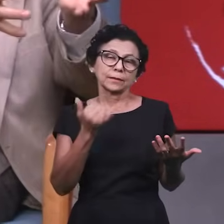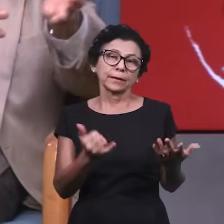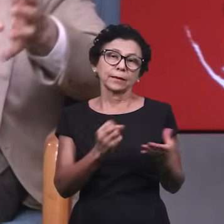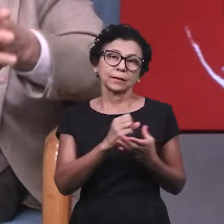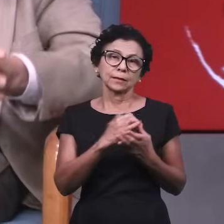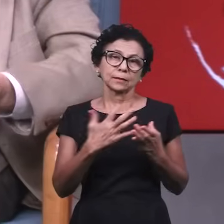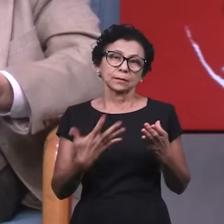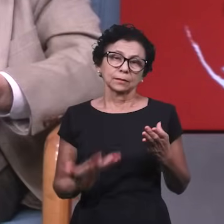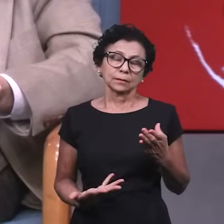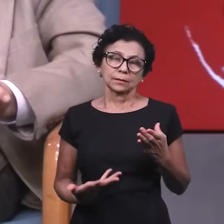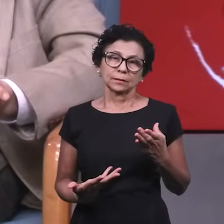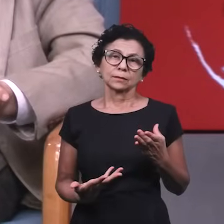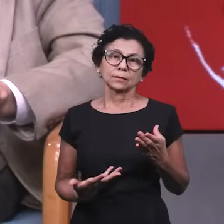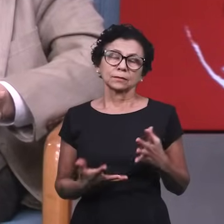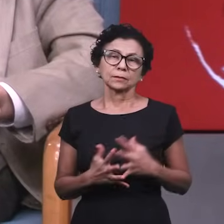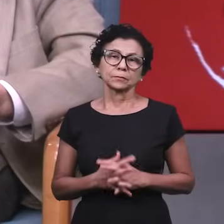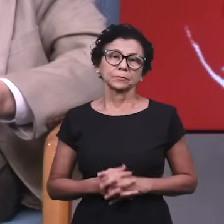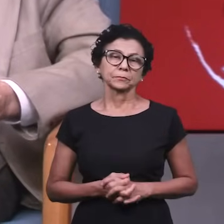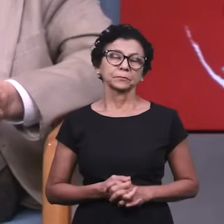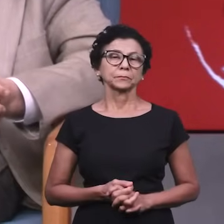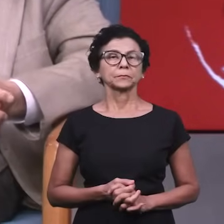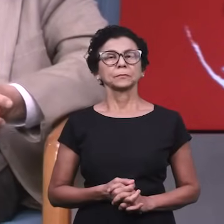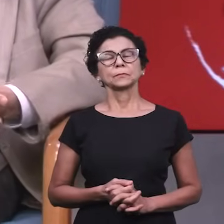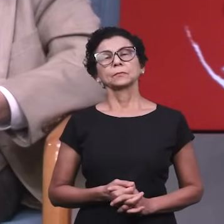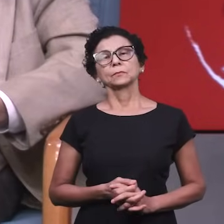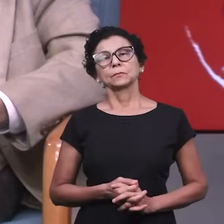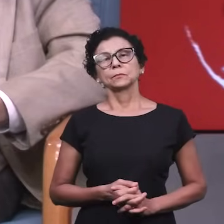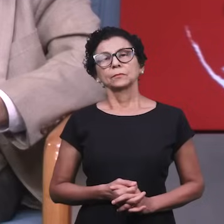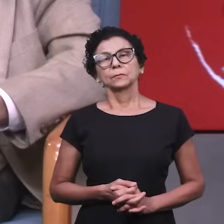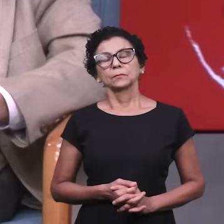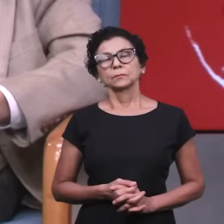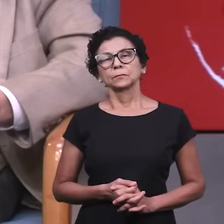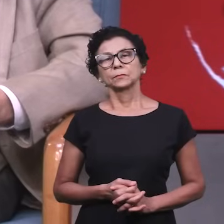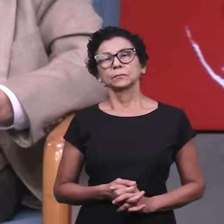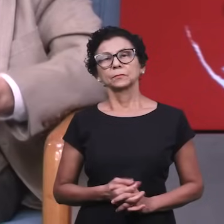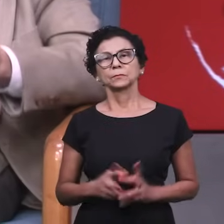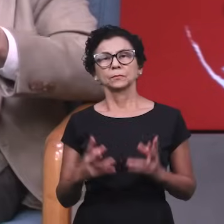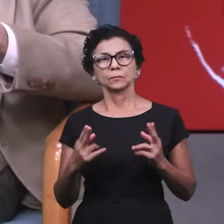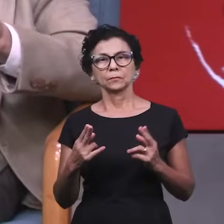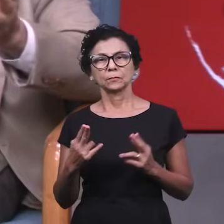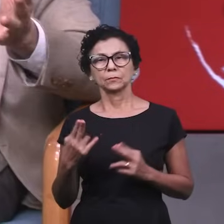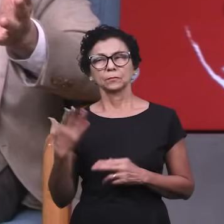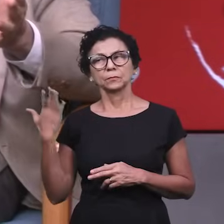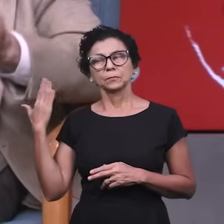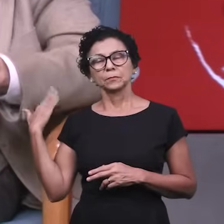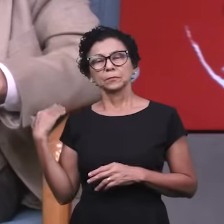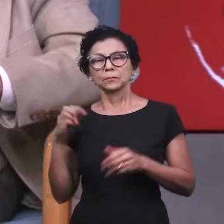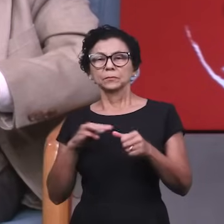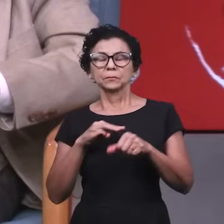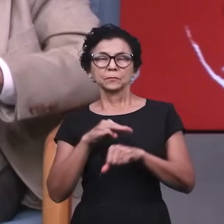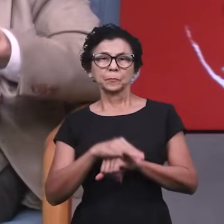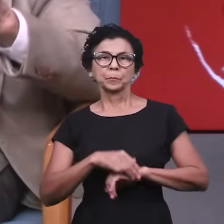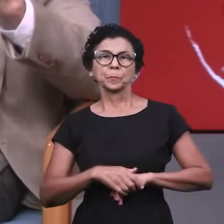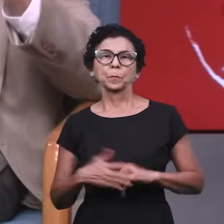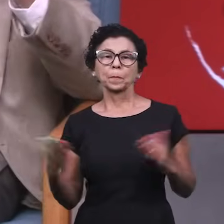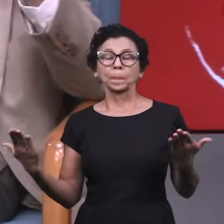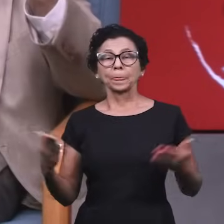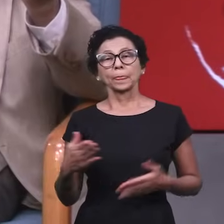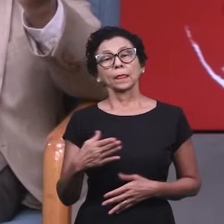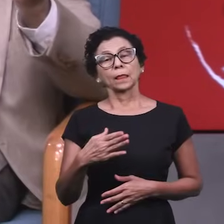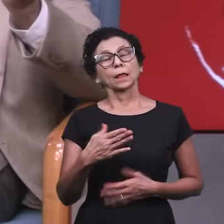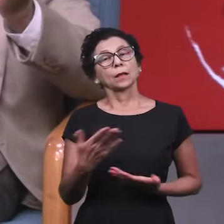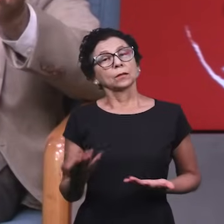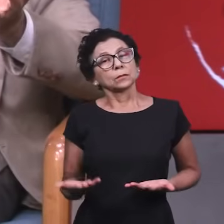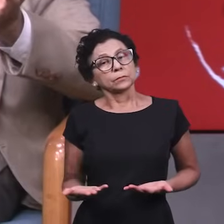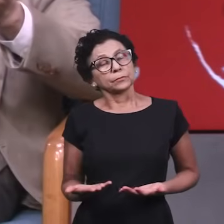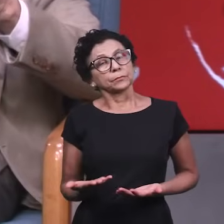características descritas para a igreja, para os ministérios lá no primeiro século. Então, nós temos hoje os nossos